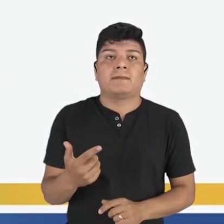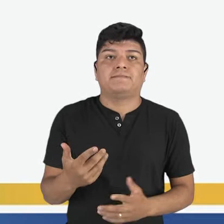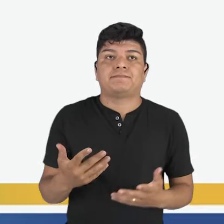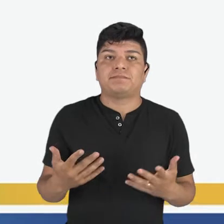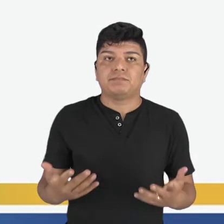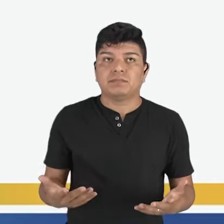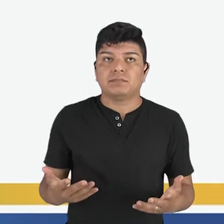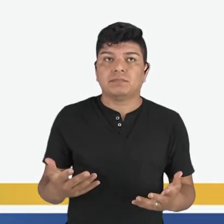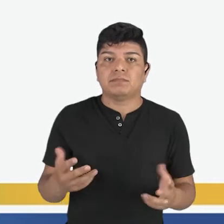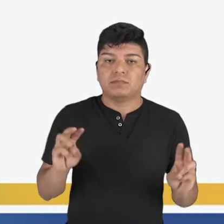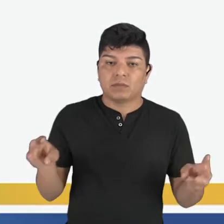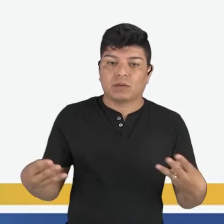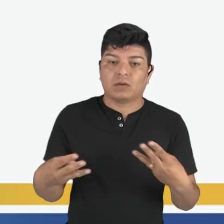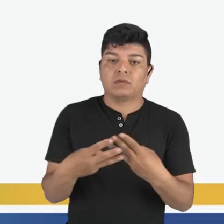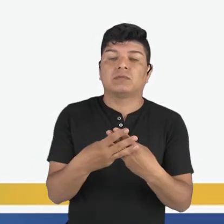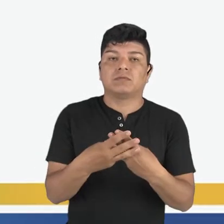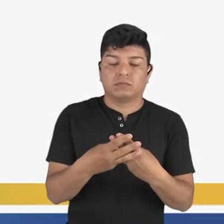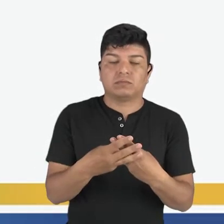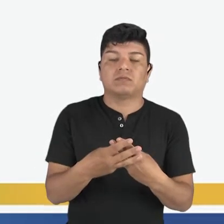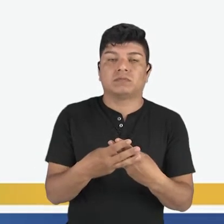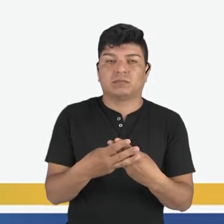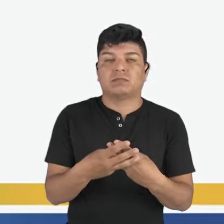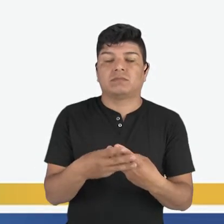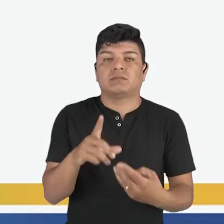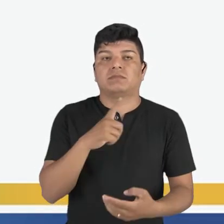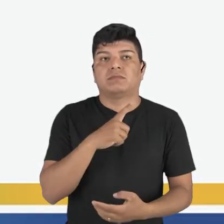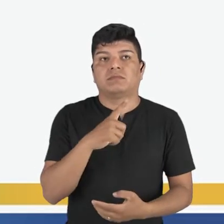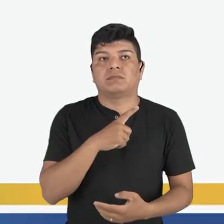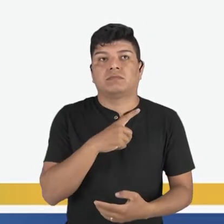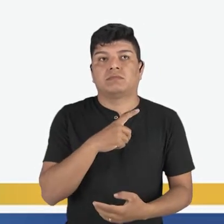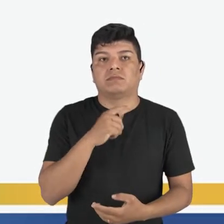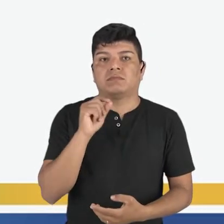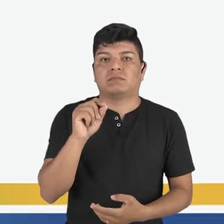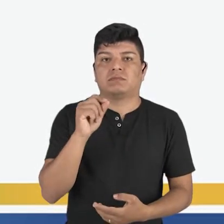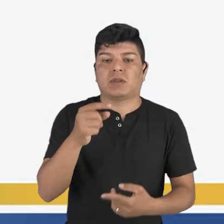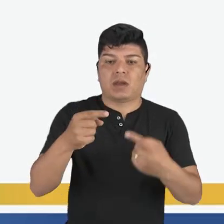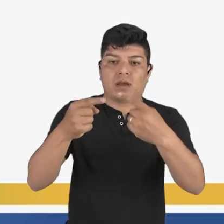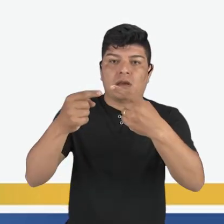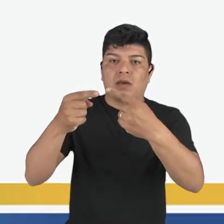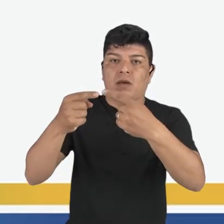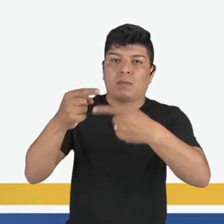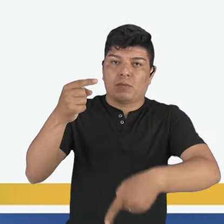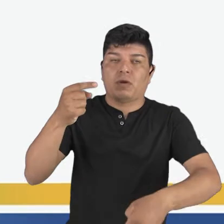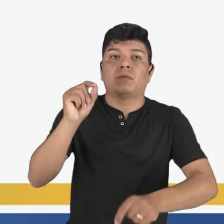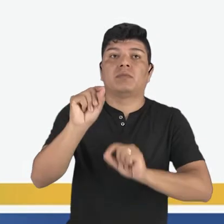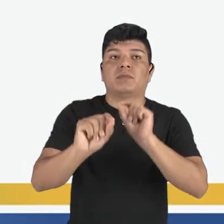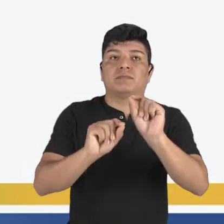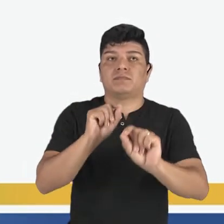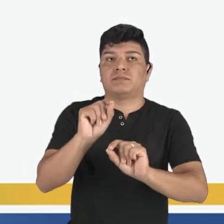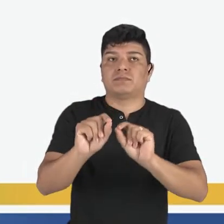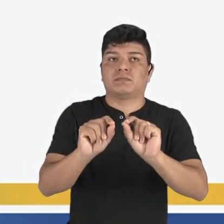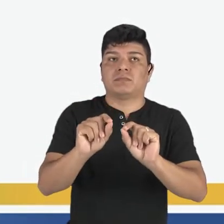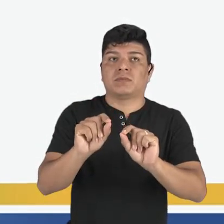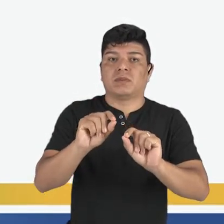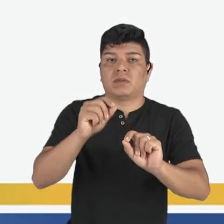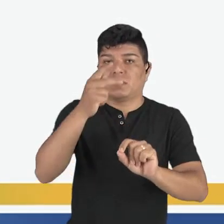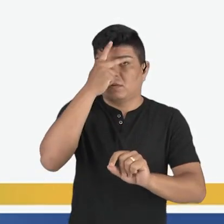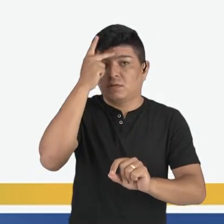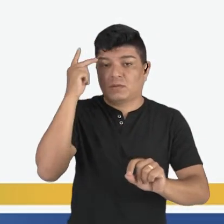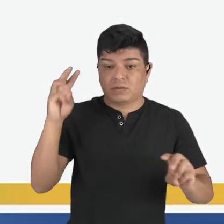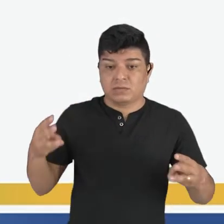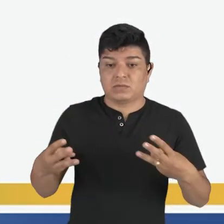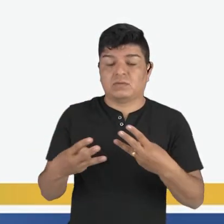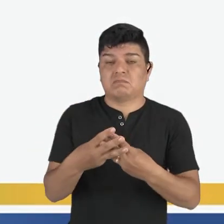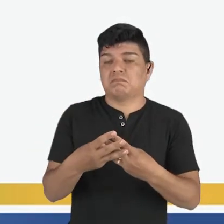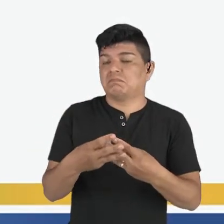há, no judaísmo, inclusive havia uma tremenda proibição para que os judeus